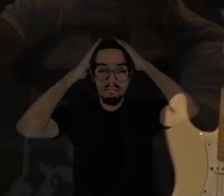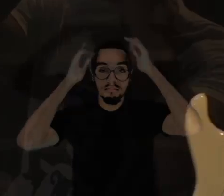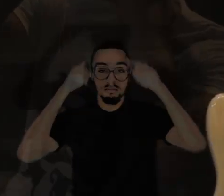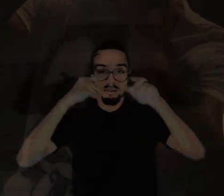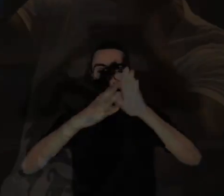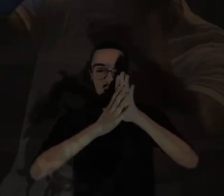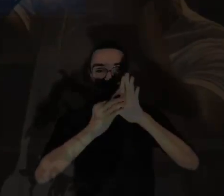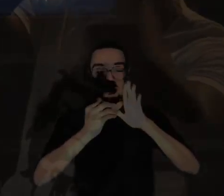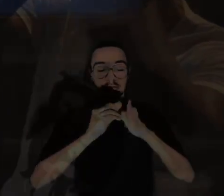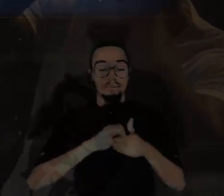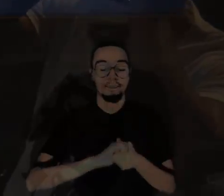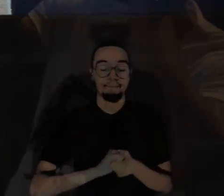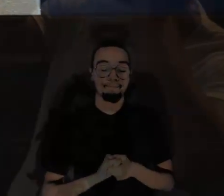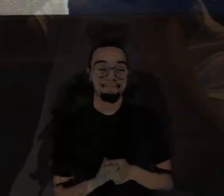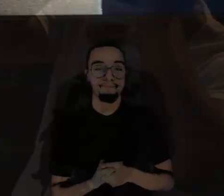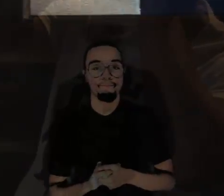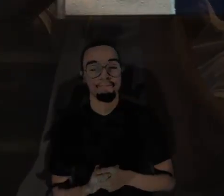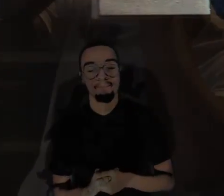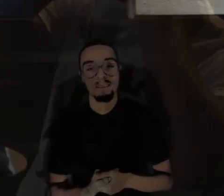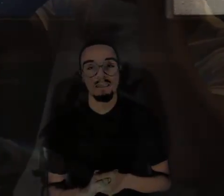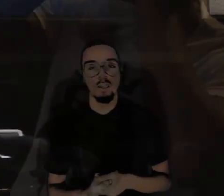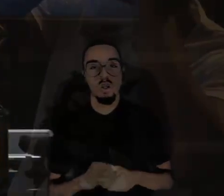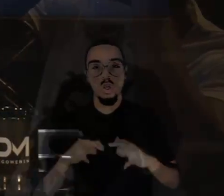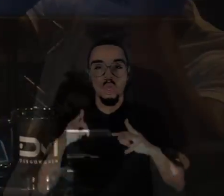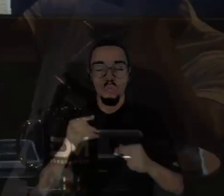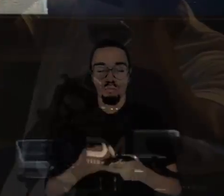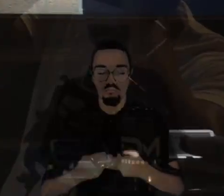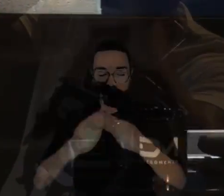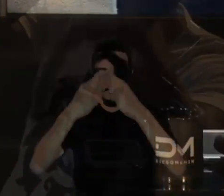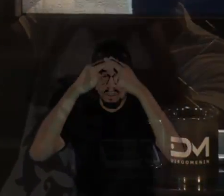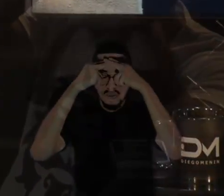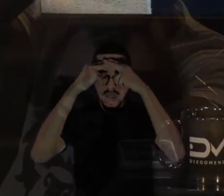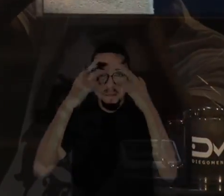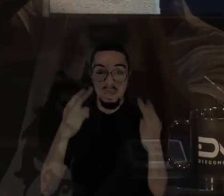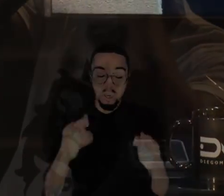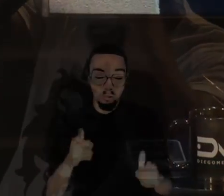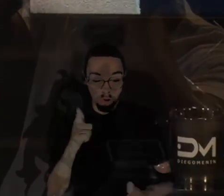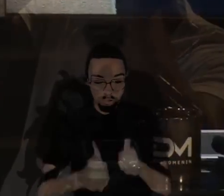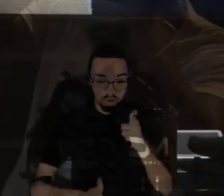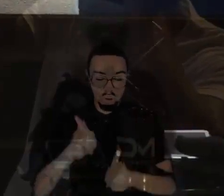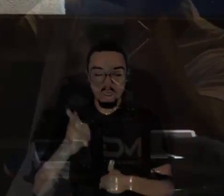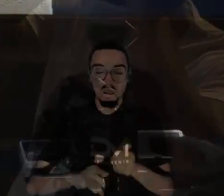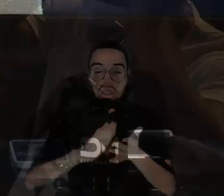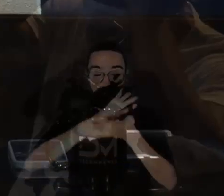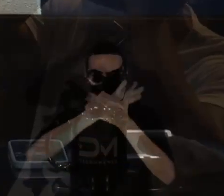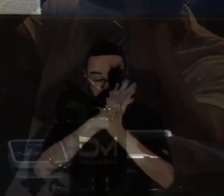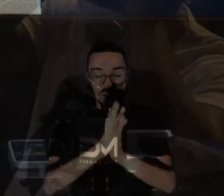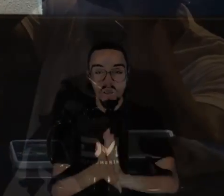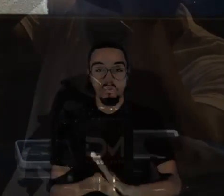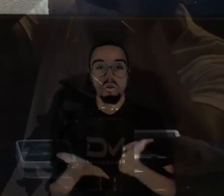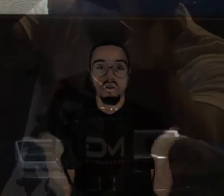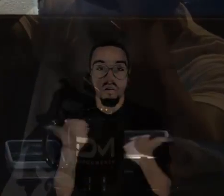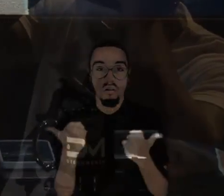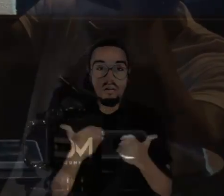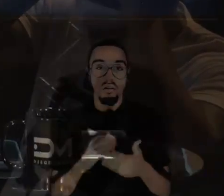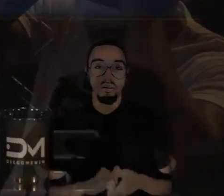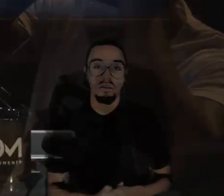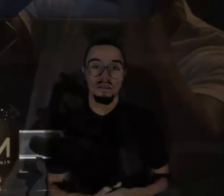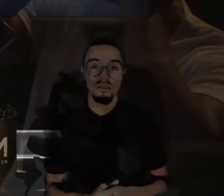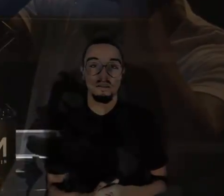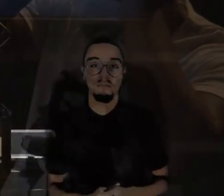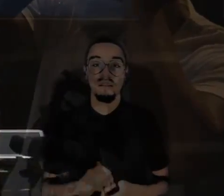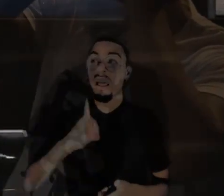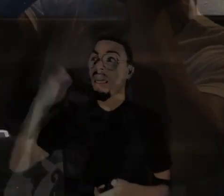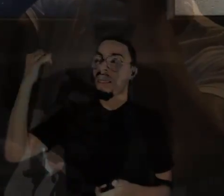Repita comigo, toda a síndrome de Gideão cai por terra hoje. Diga, o meu